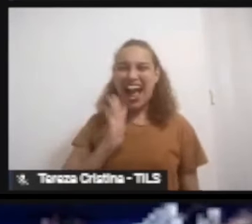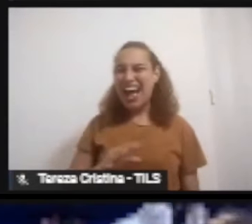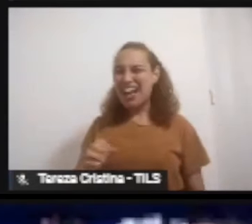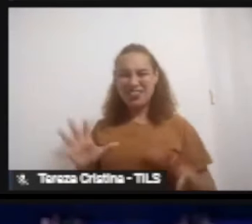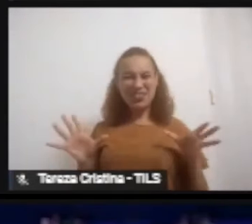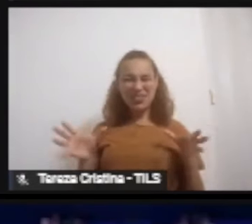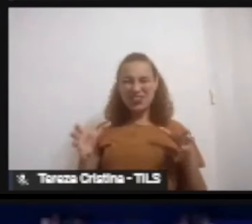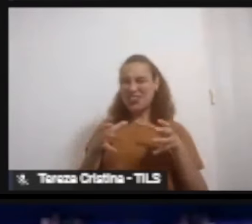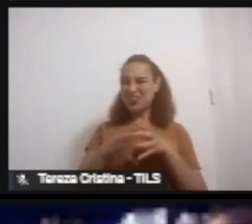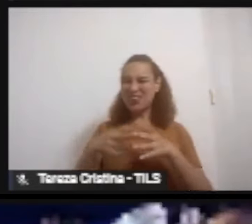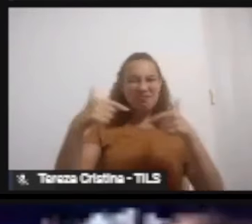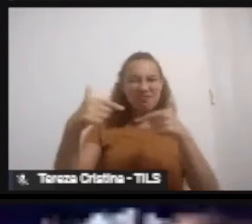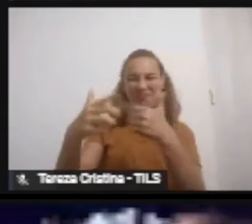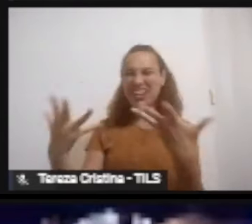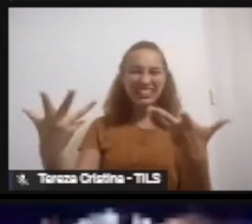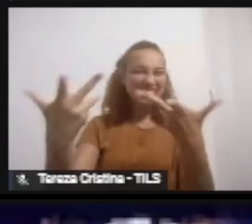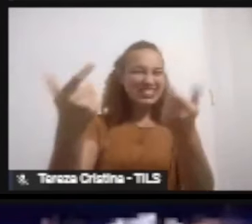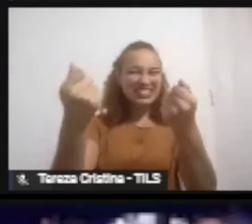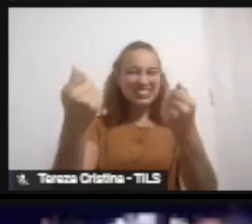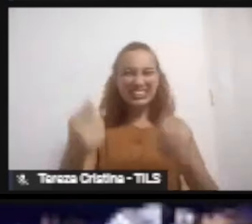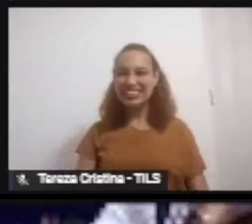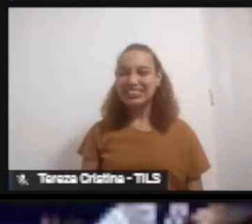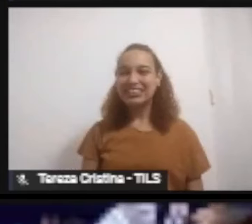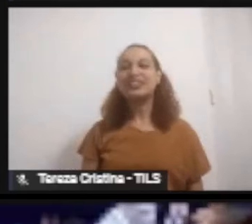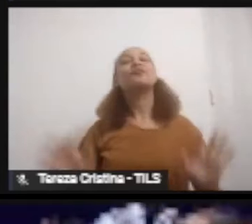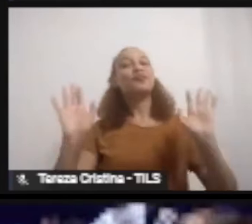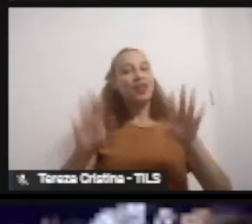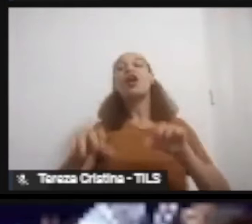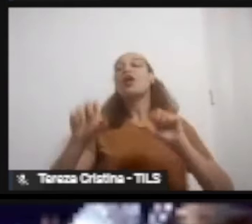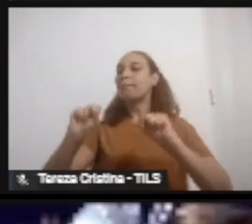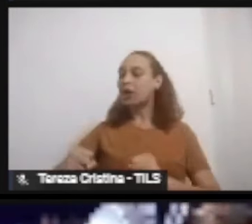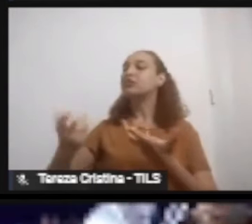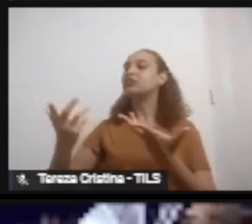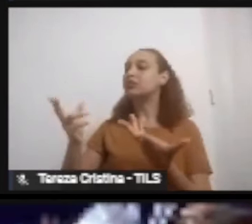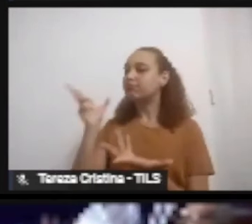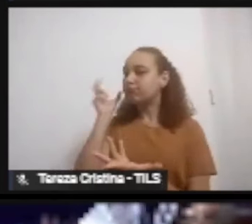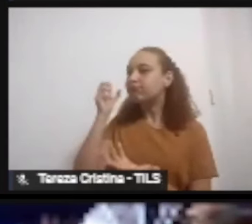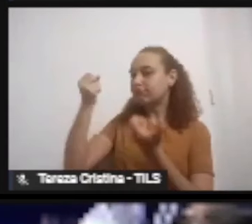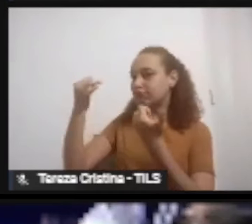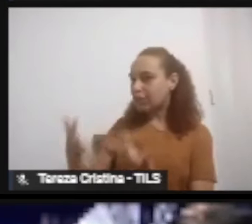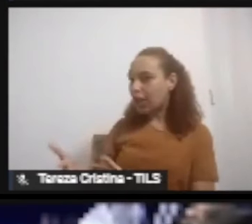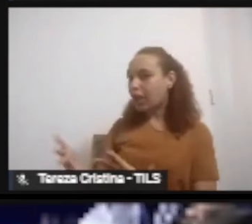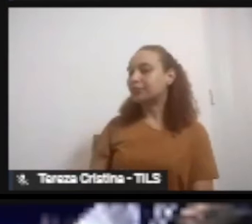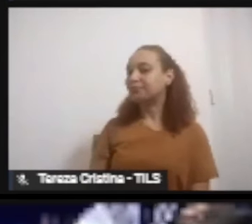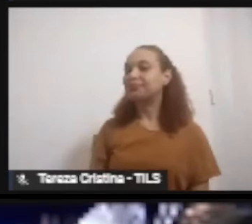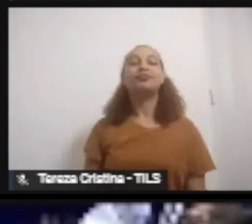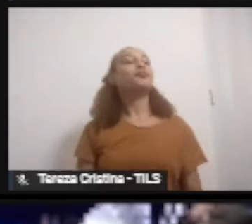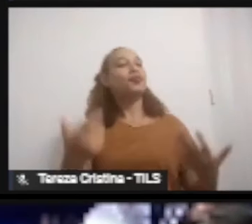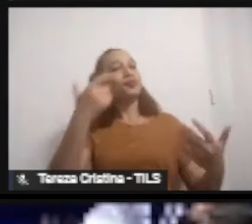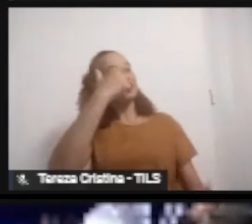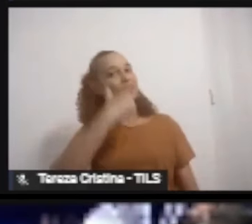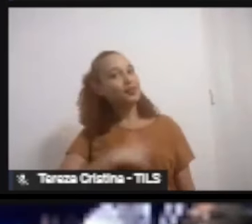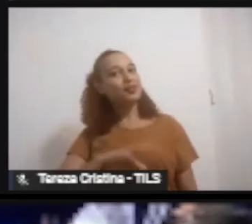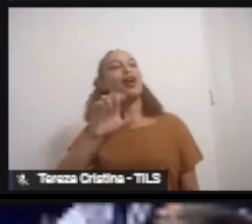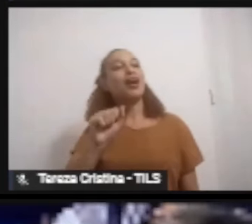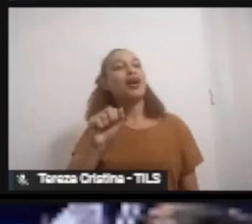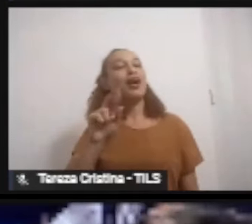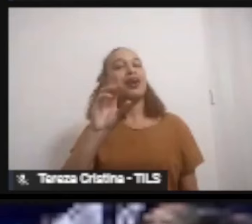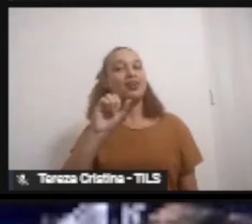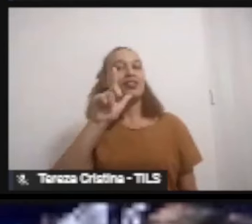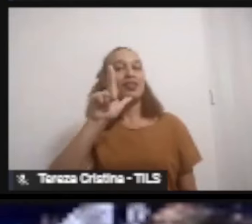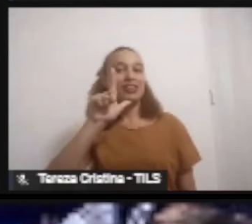maravilhoso. Bom, faça sua descrição, por favor. Bom, eu sou a Caroline Arcari, mas adoro